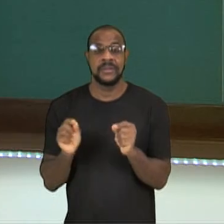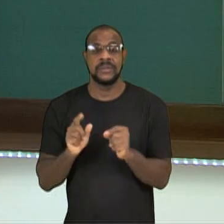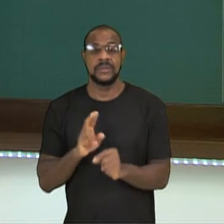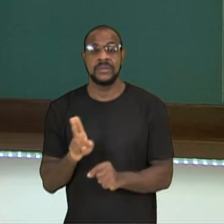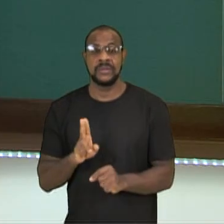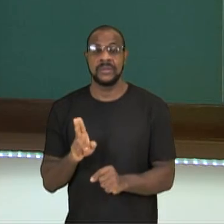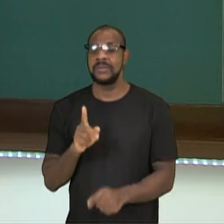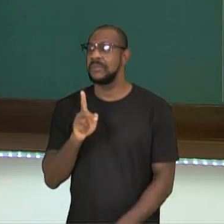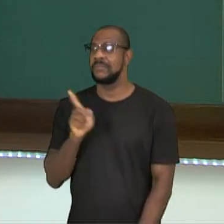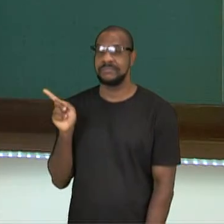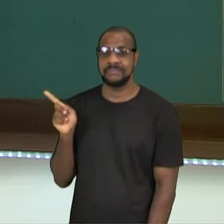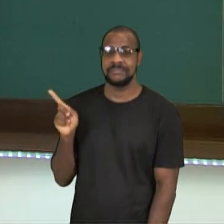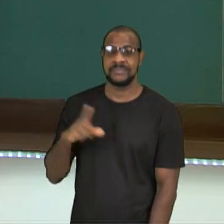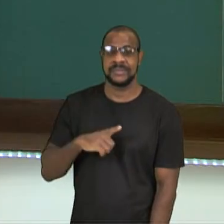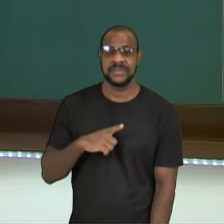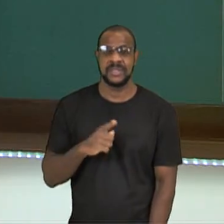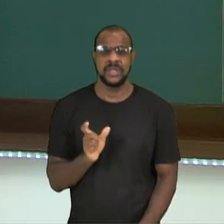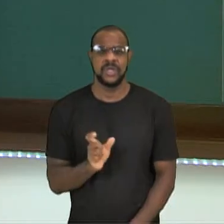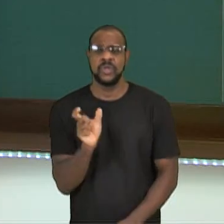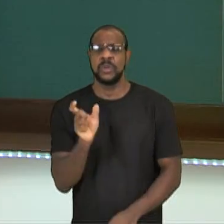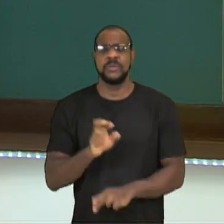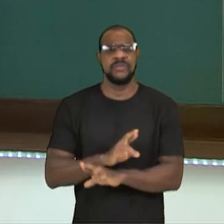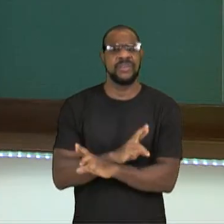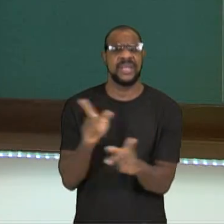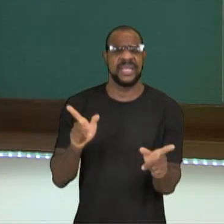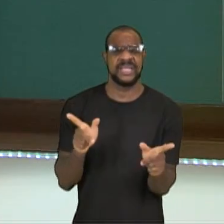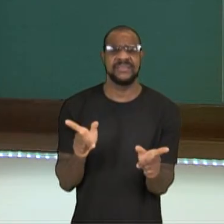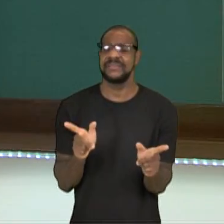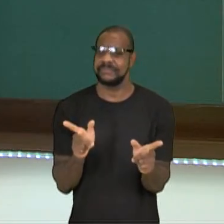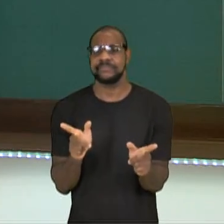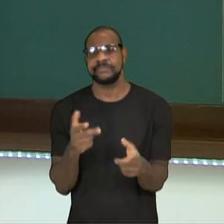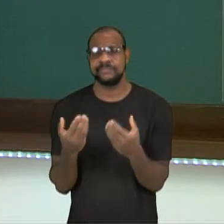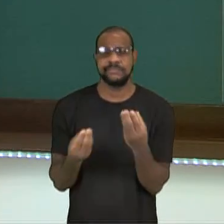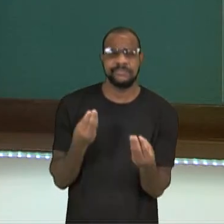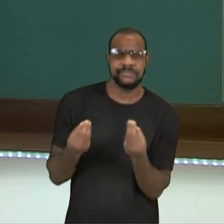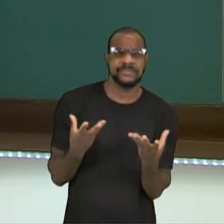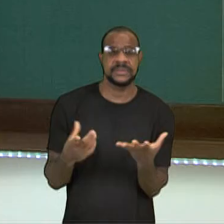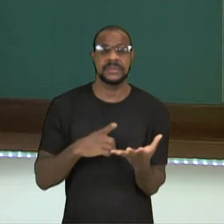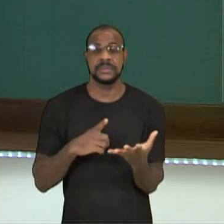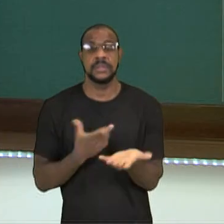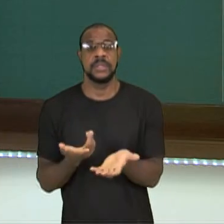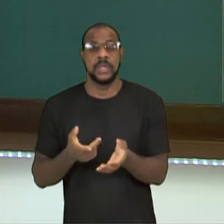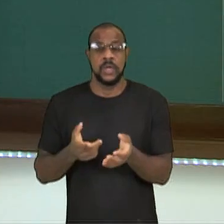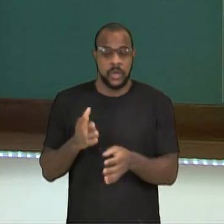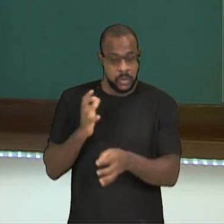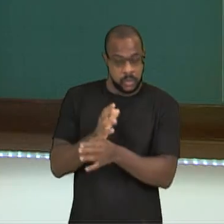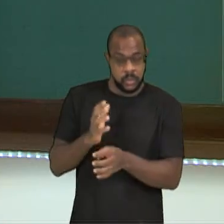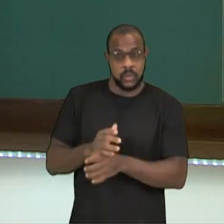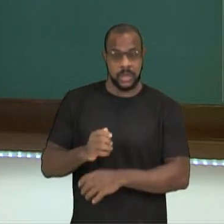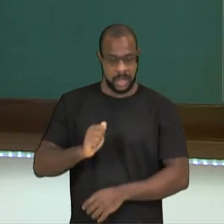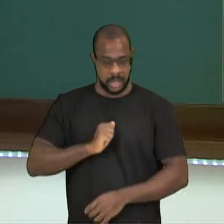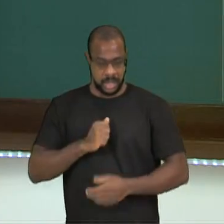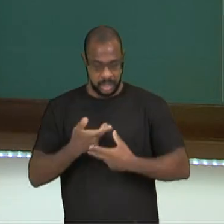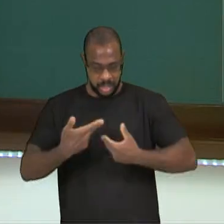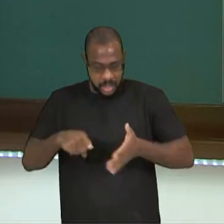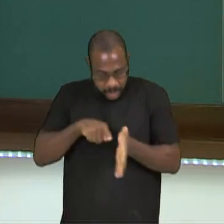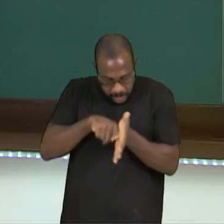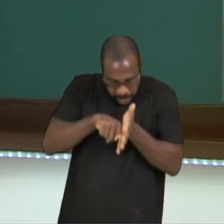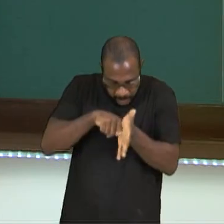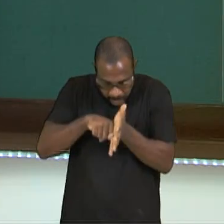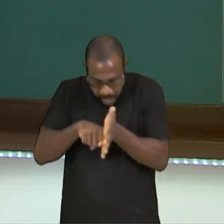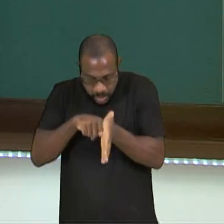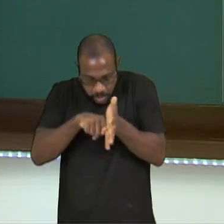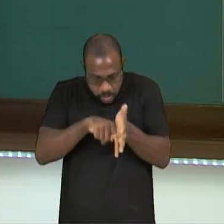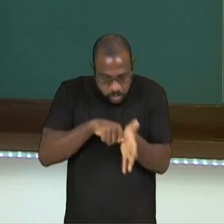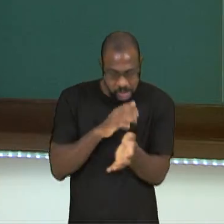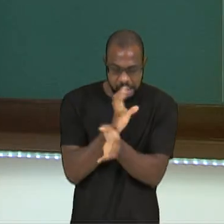bonitinho, por causa que eles estavam curtindo uma música dos Beatles e tal, na dia lá, né, os arqueólogos. E os arqueólogos descobriram que esse esqueleto mais perfeito